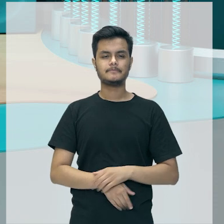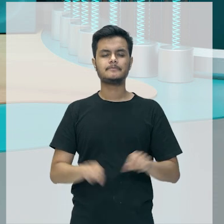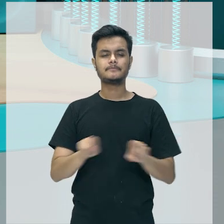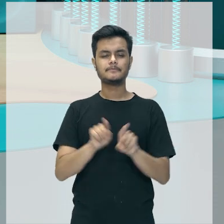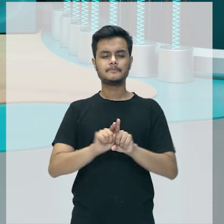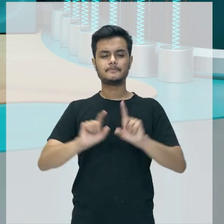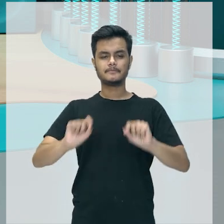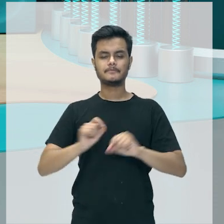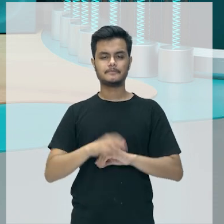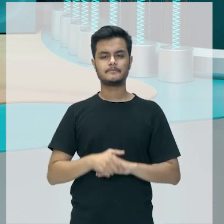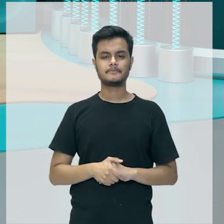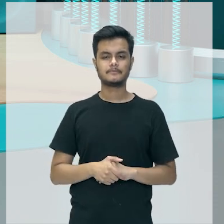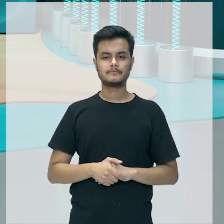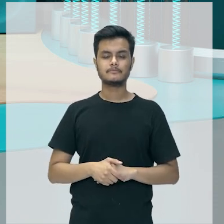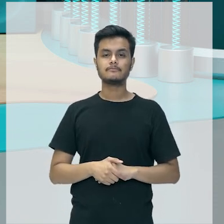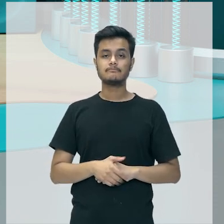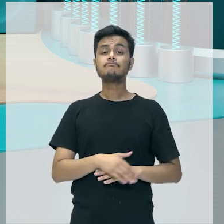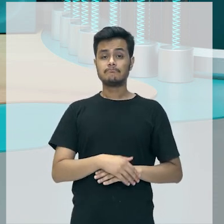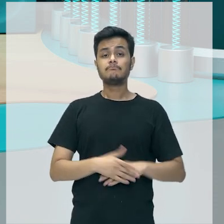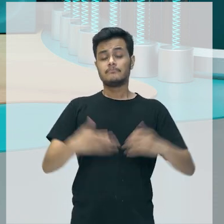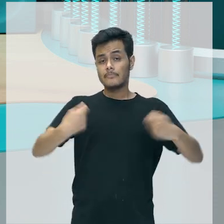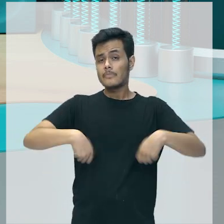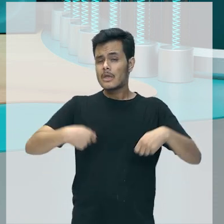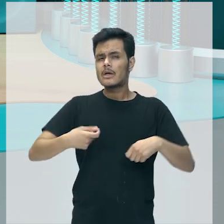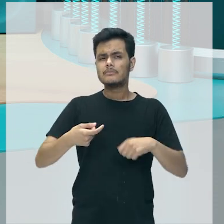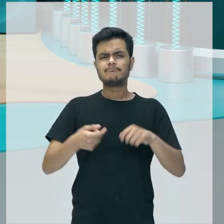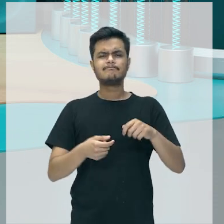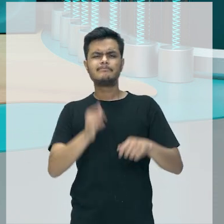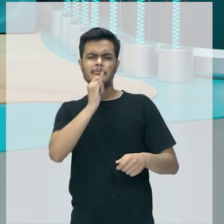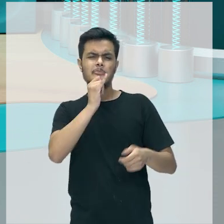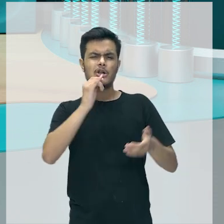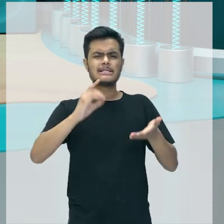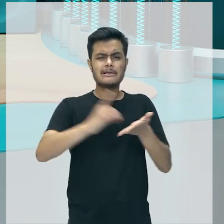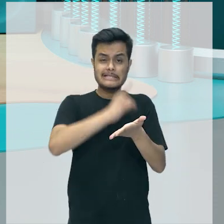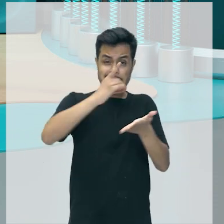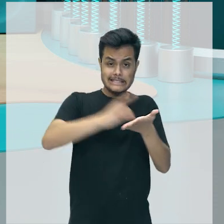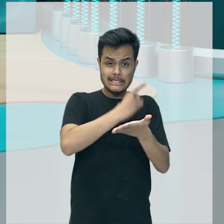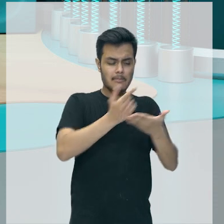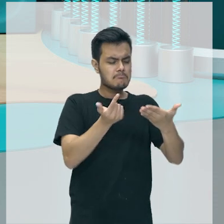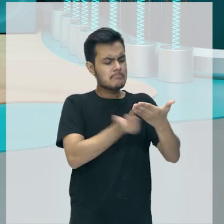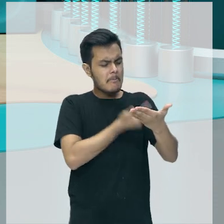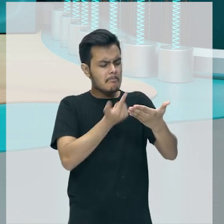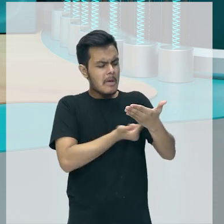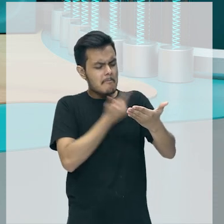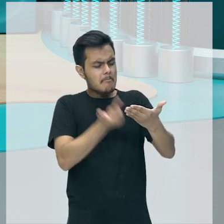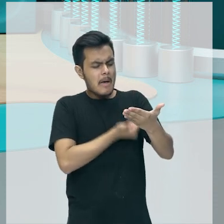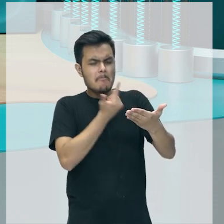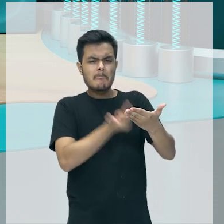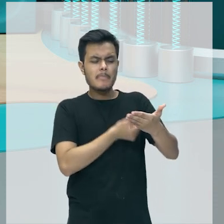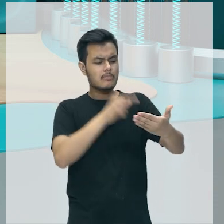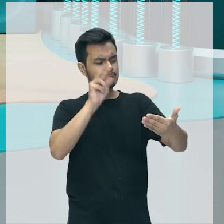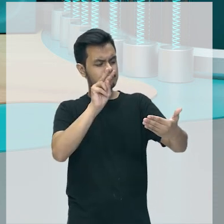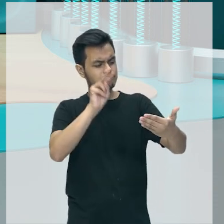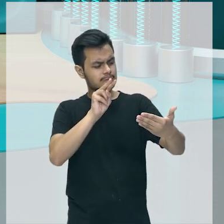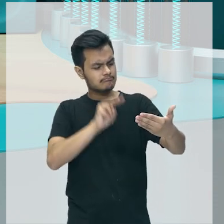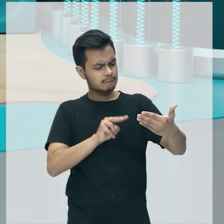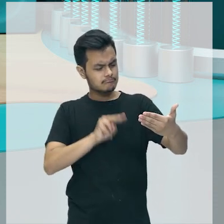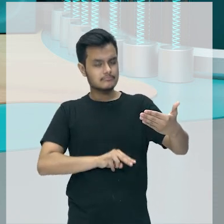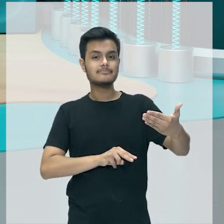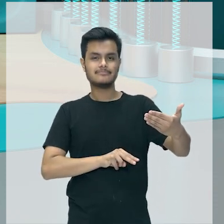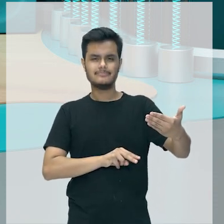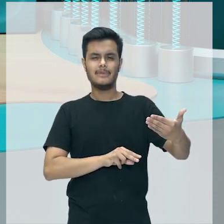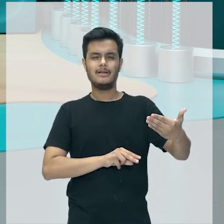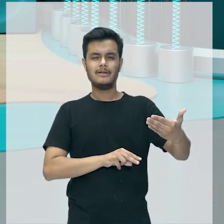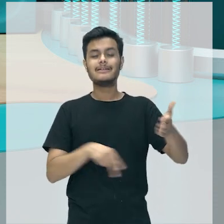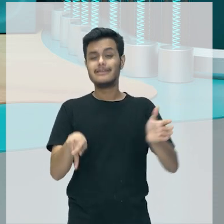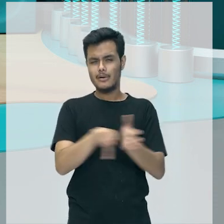scanning. Quando nós procuramos uma palavra no dicionário, né, em um capítulo específico de um livro e